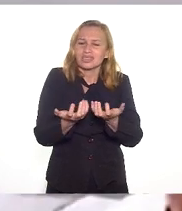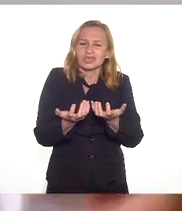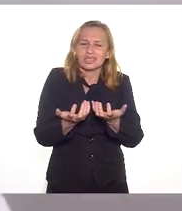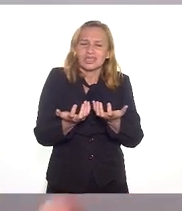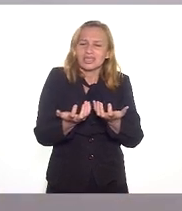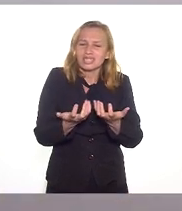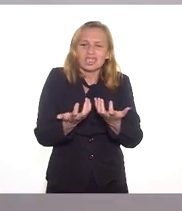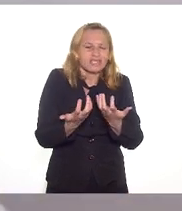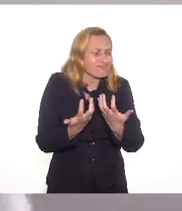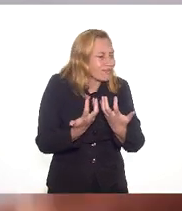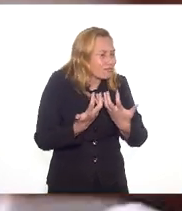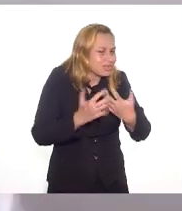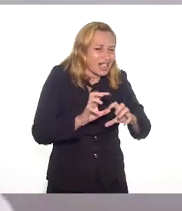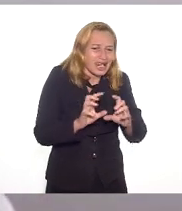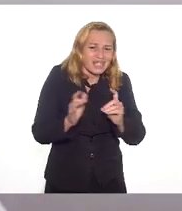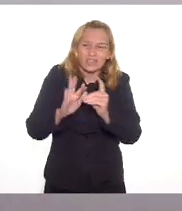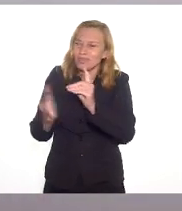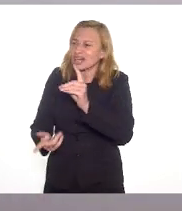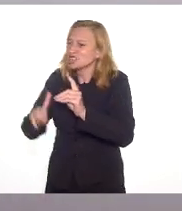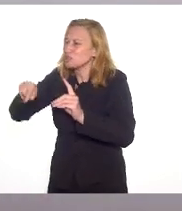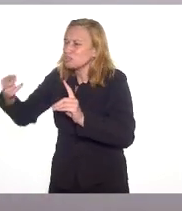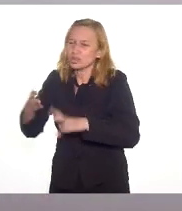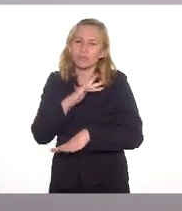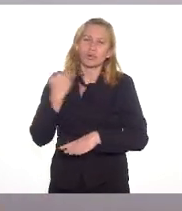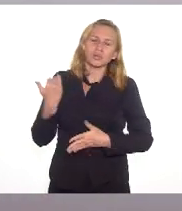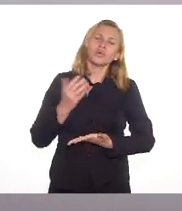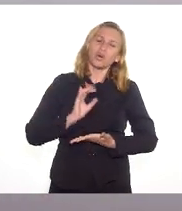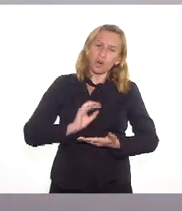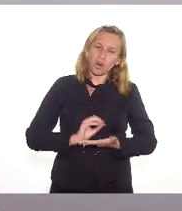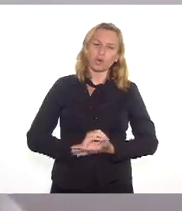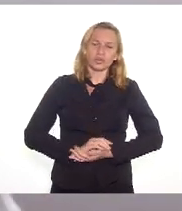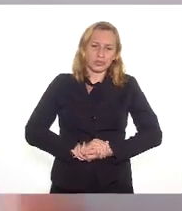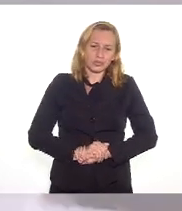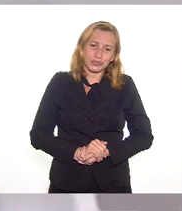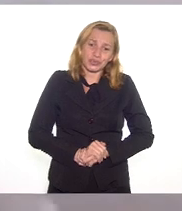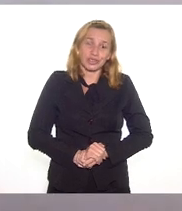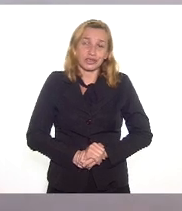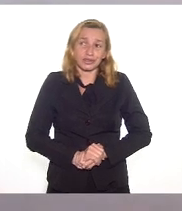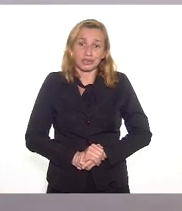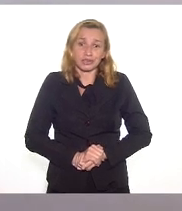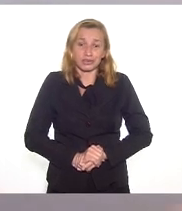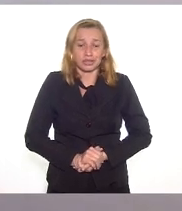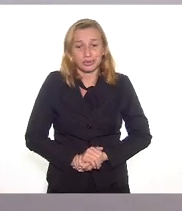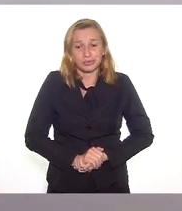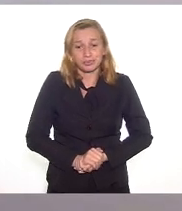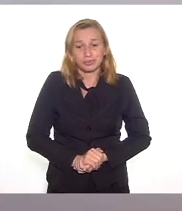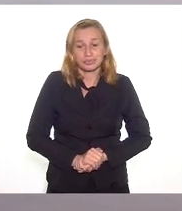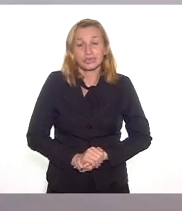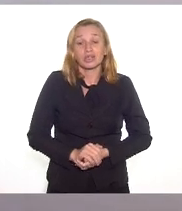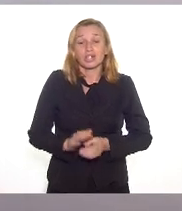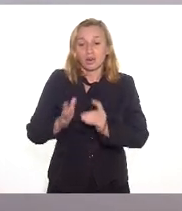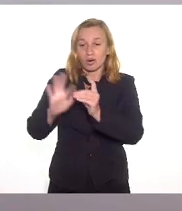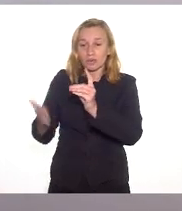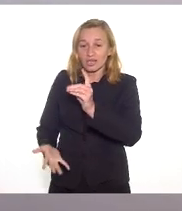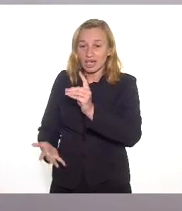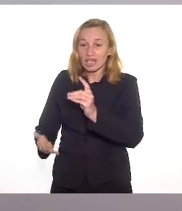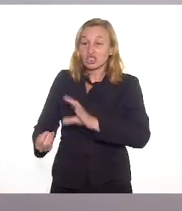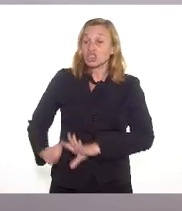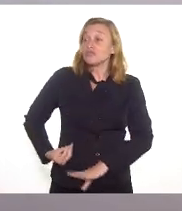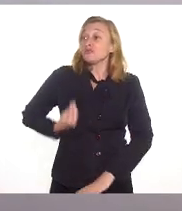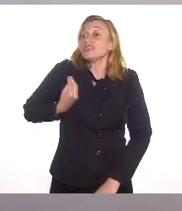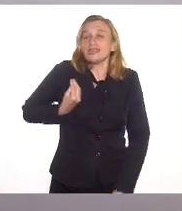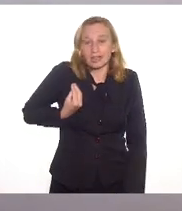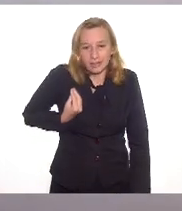essas homenagens depois da morte. Ele queria mesmo era que todas as homenagens fossem prestadas em